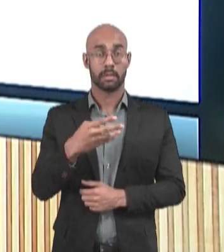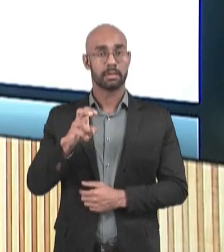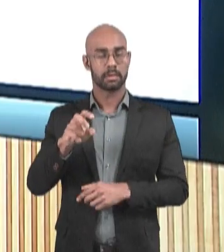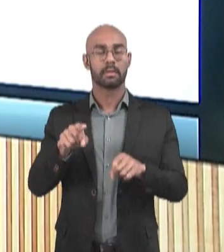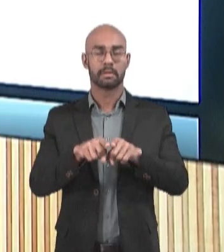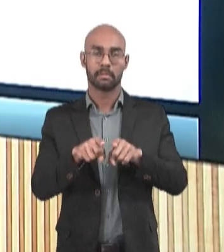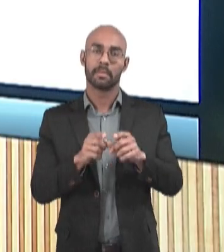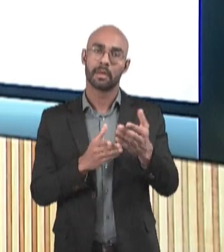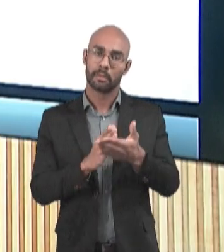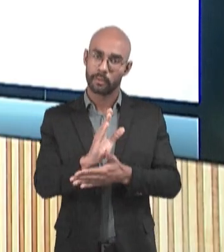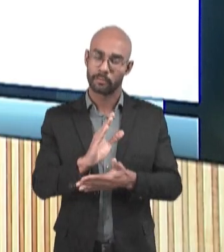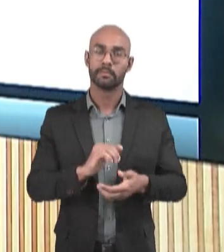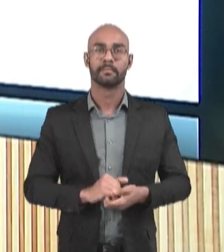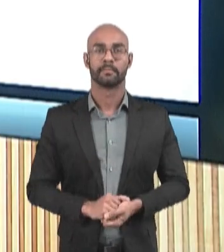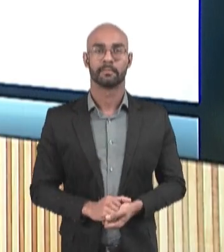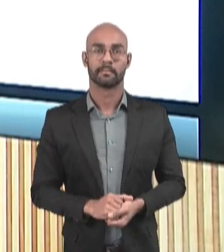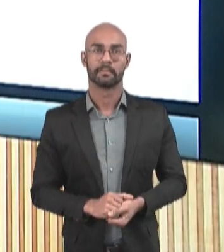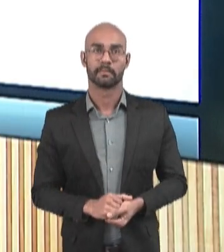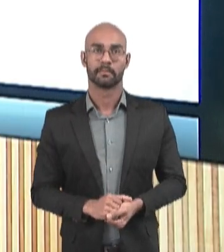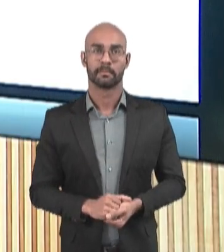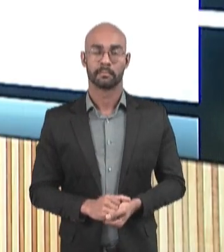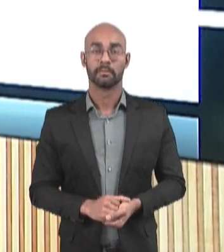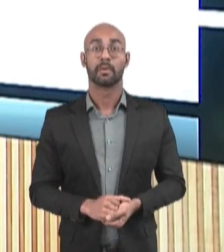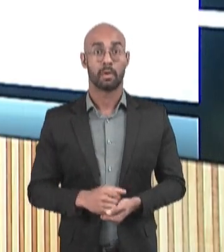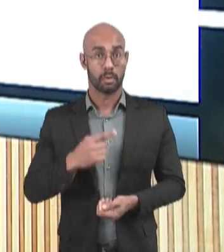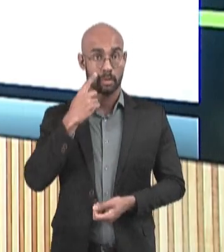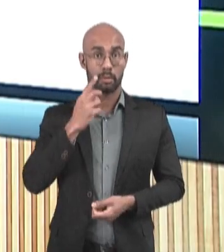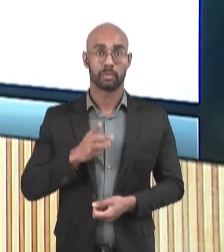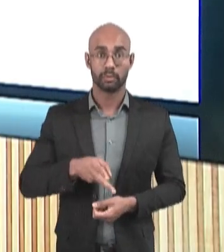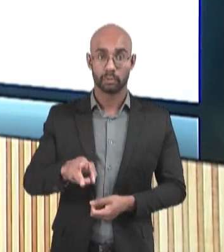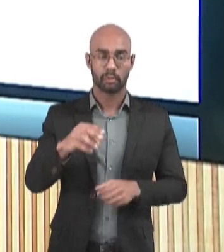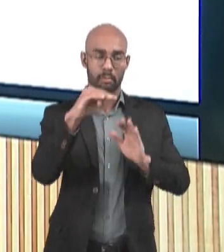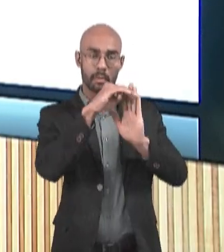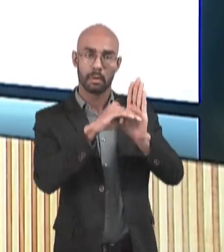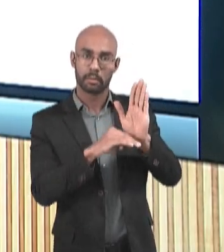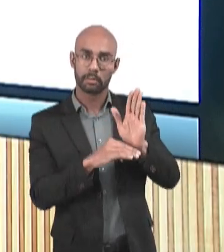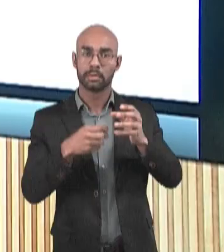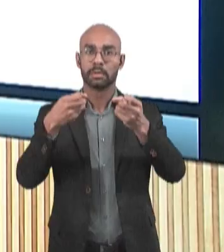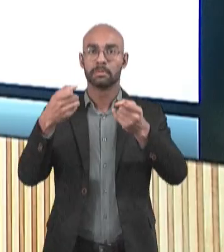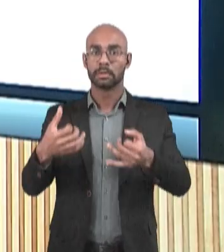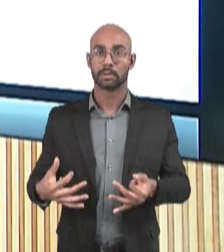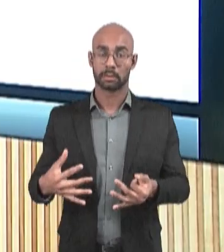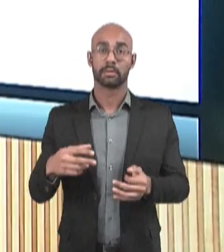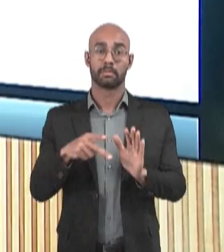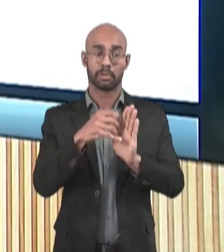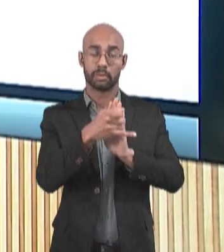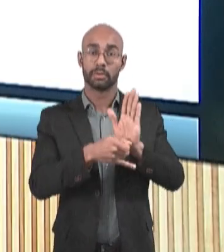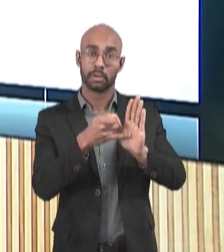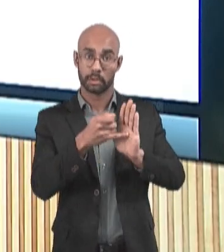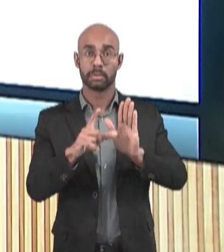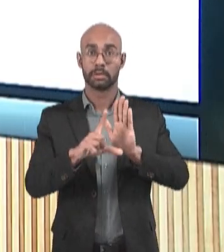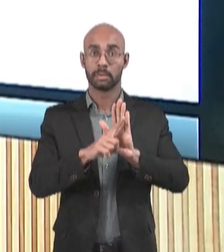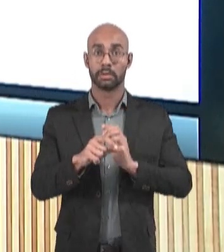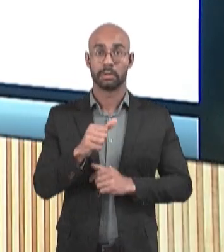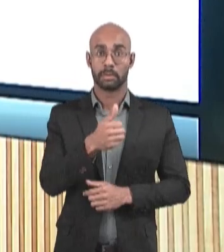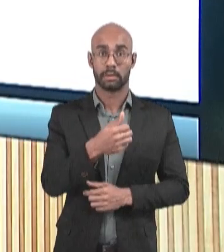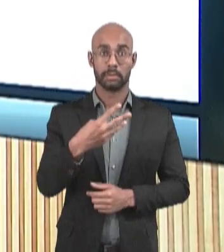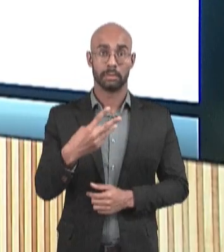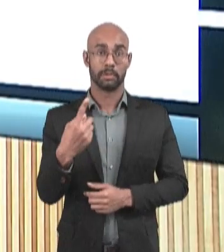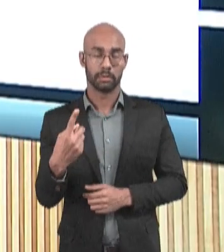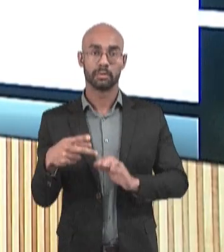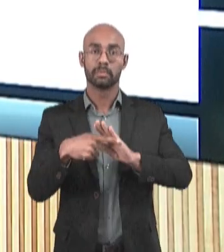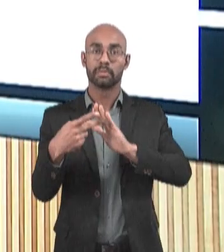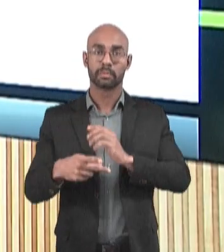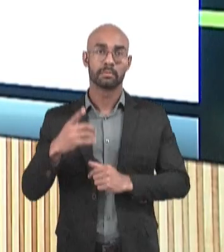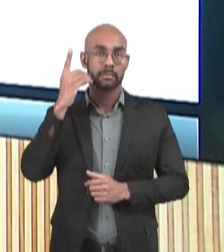45, também aprovado na sessão de hoje. A gente segue com a ordem do dia, falar agora do projeto de lei de número 131, de autoria